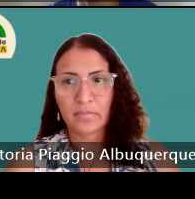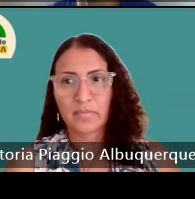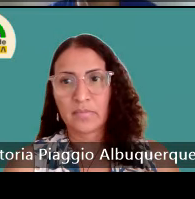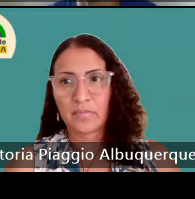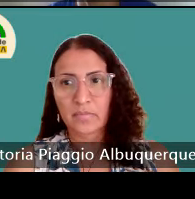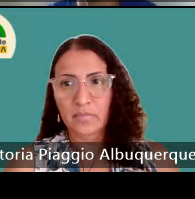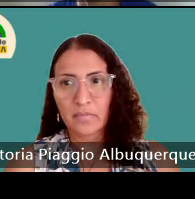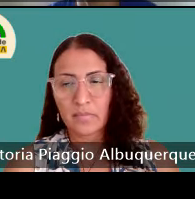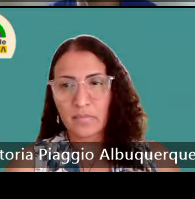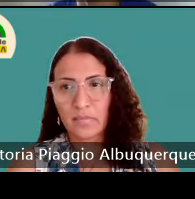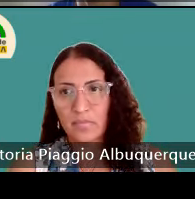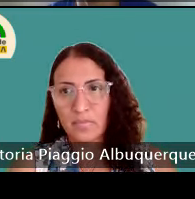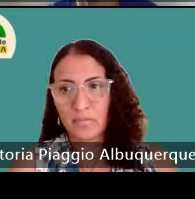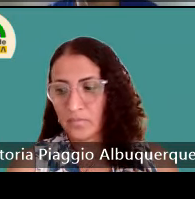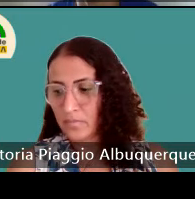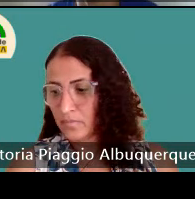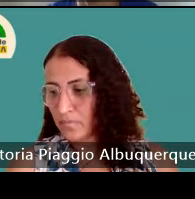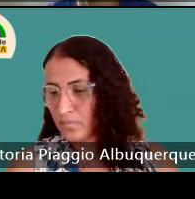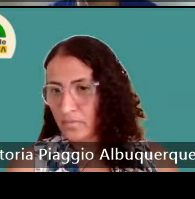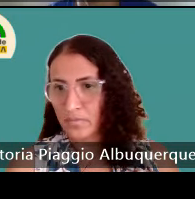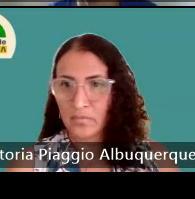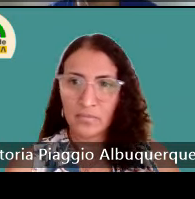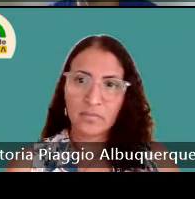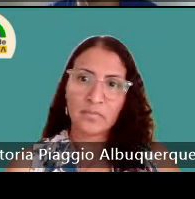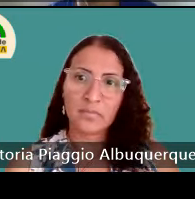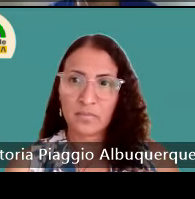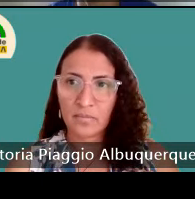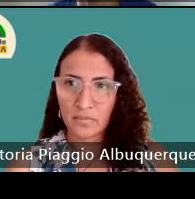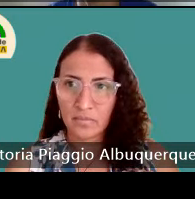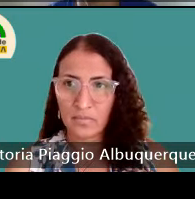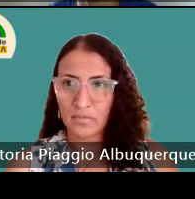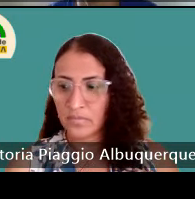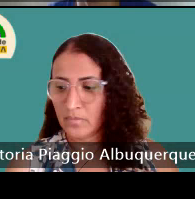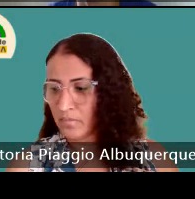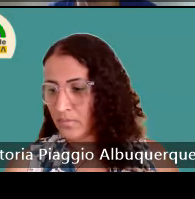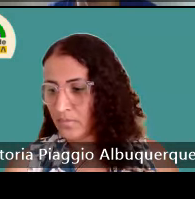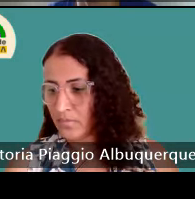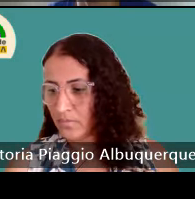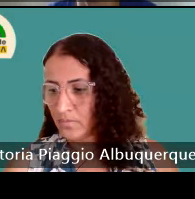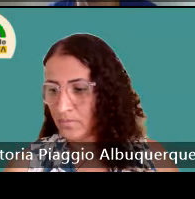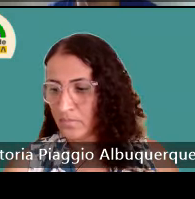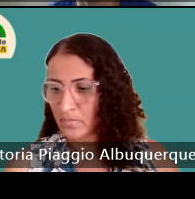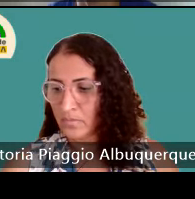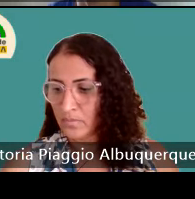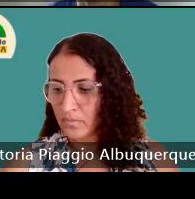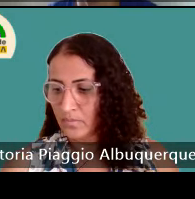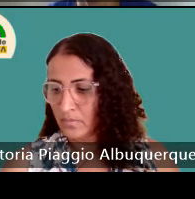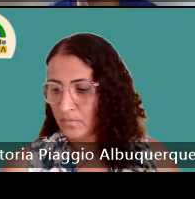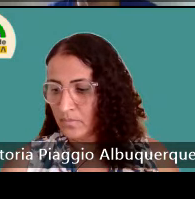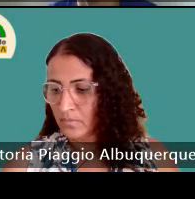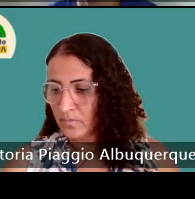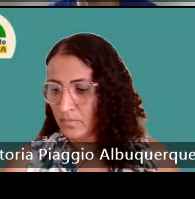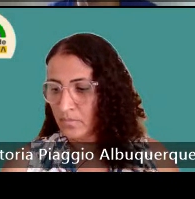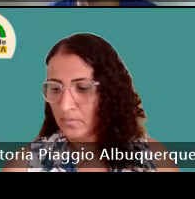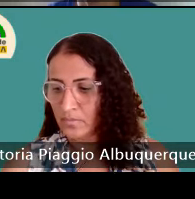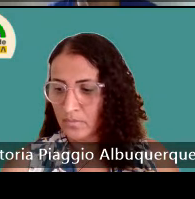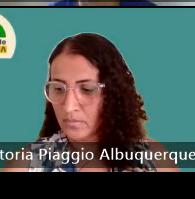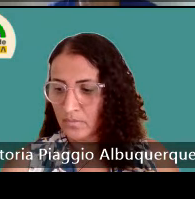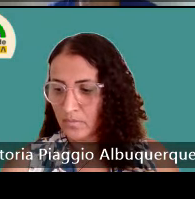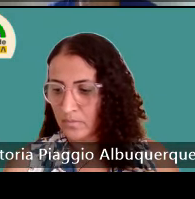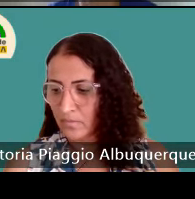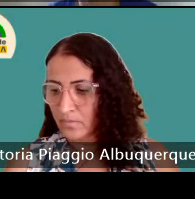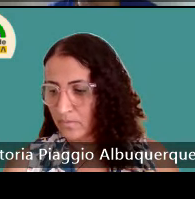deles eh de uma forma impessoal né basicamente a garantindo esses princípios basicamente a gente tem ali um caminho